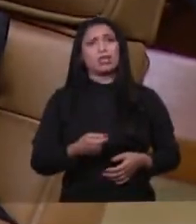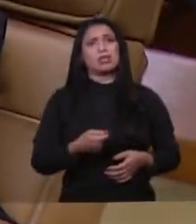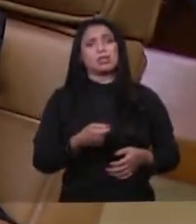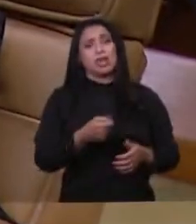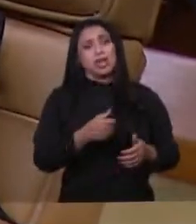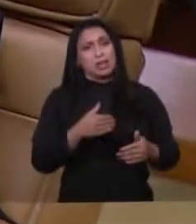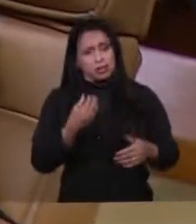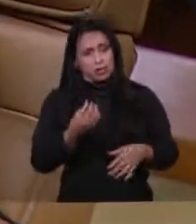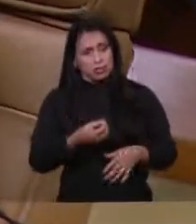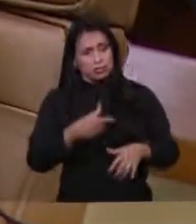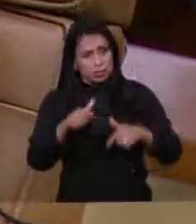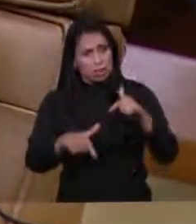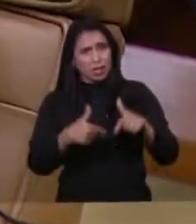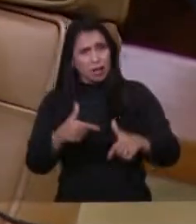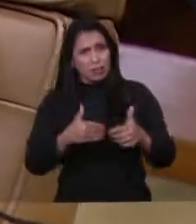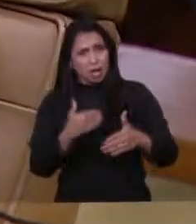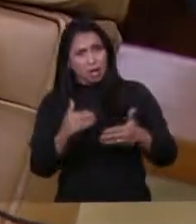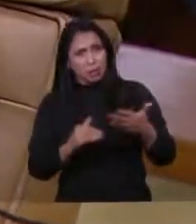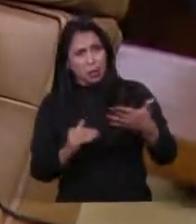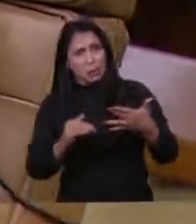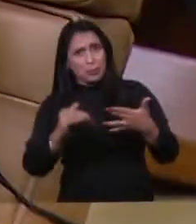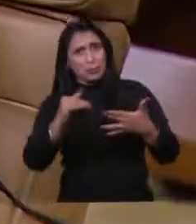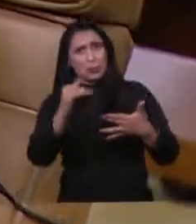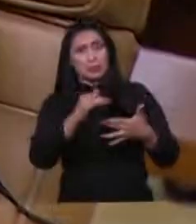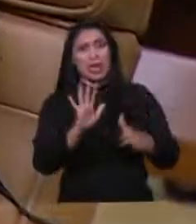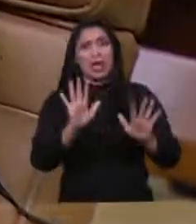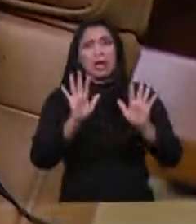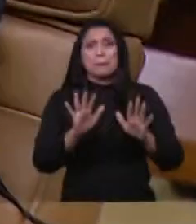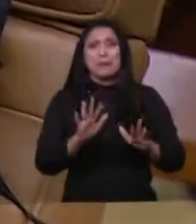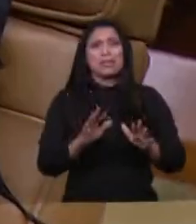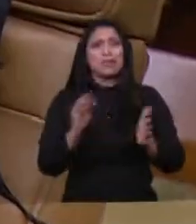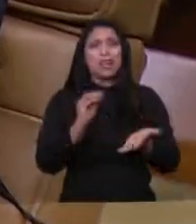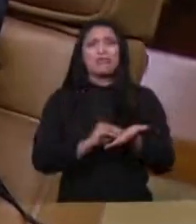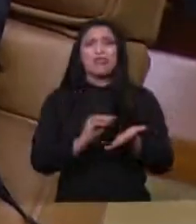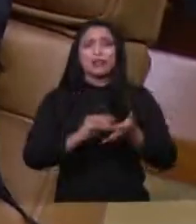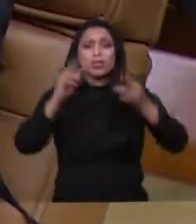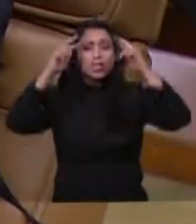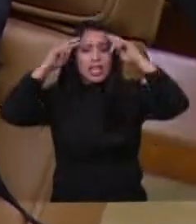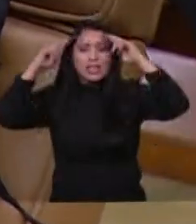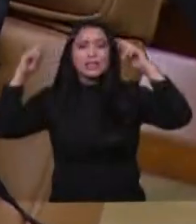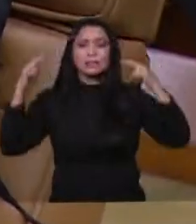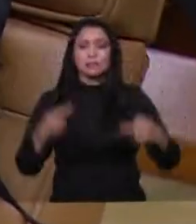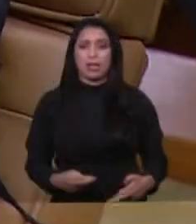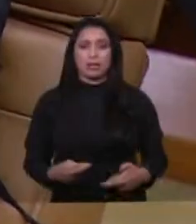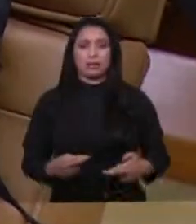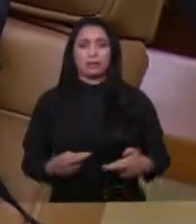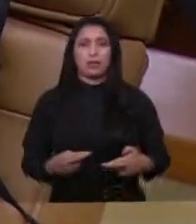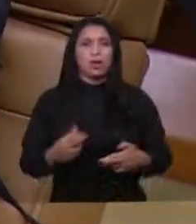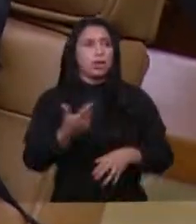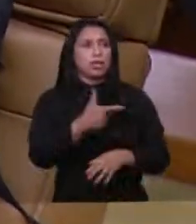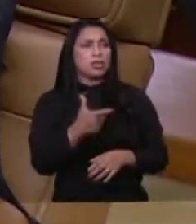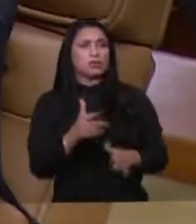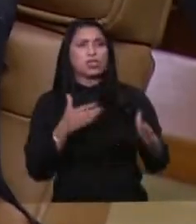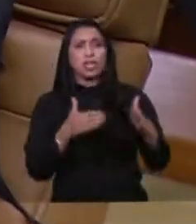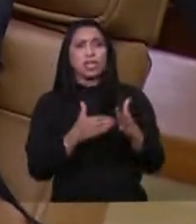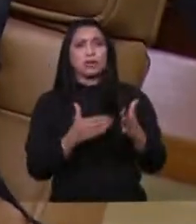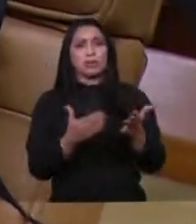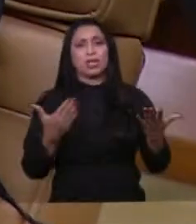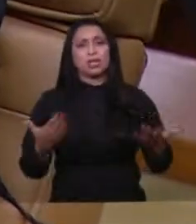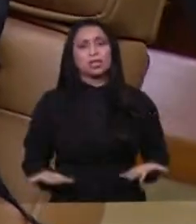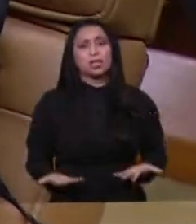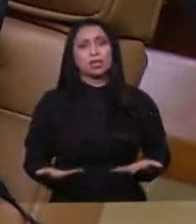principalmente pelo desrespeito sem limites e, quiçá, se alguns investigarem e chegarem à